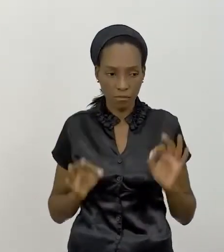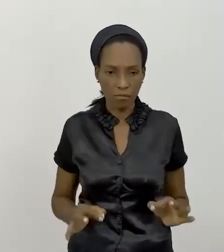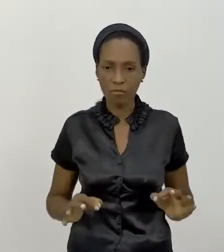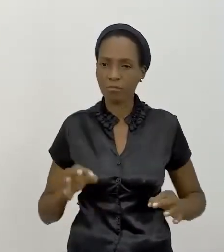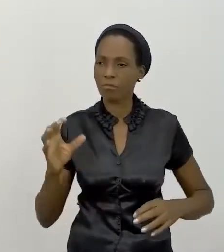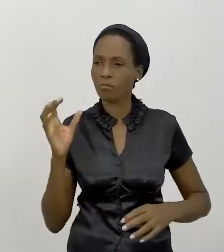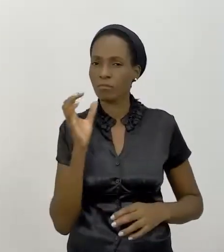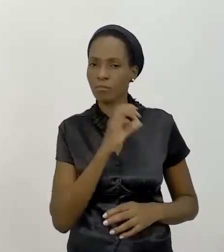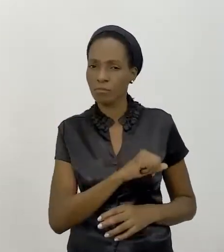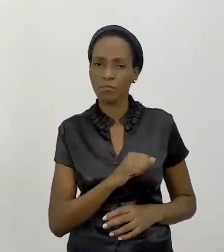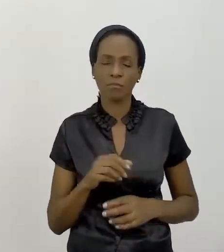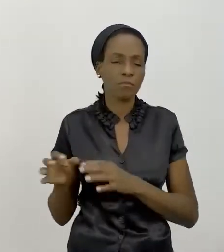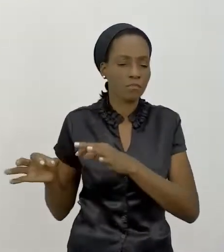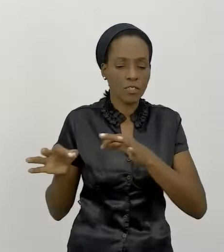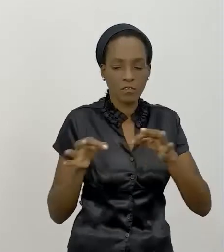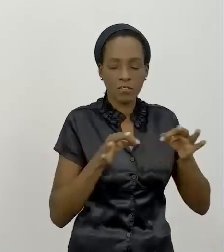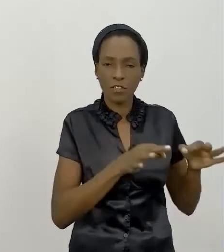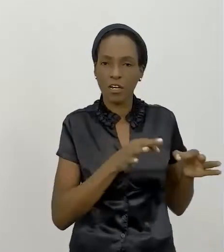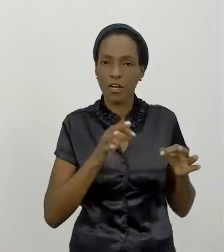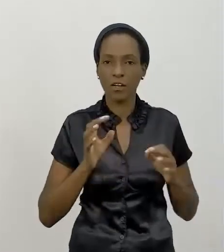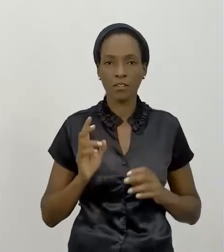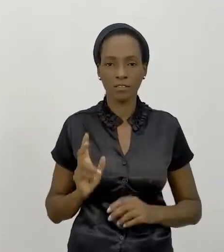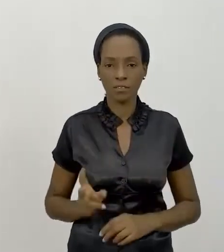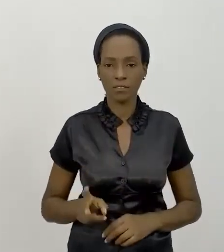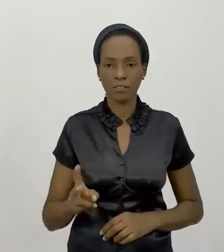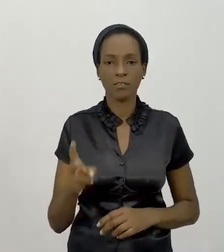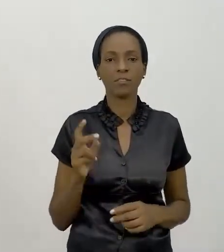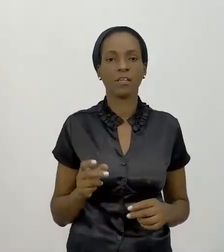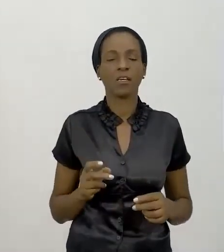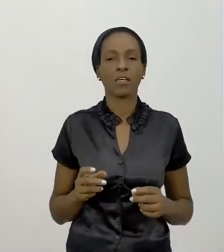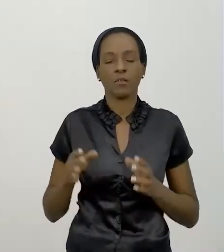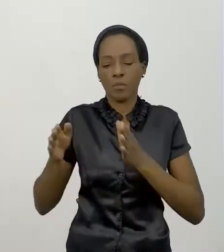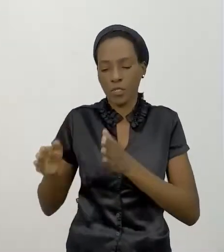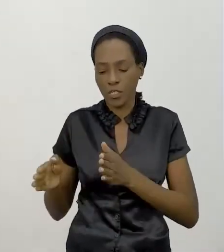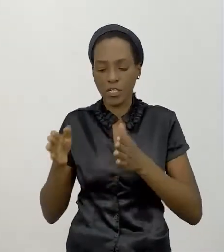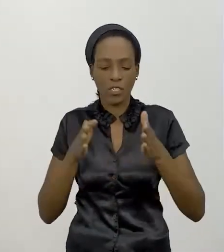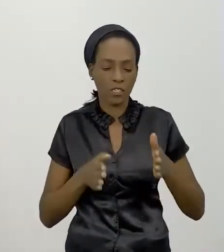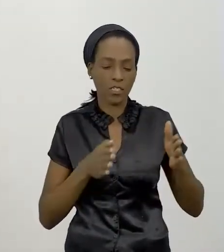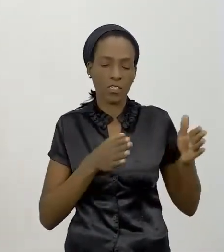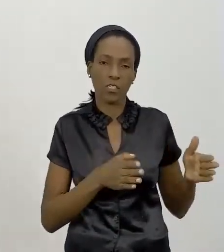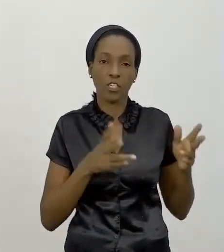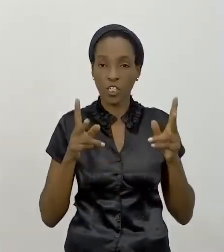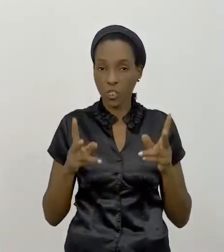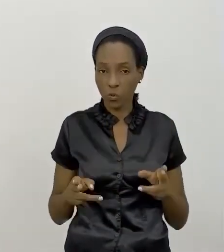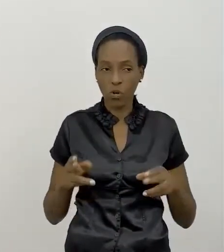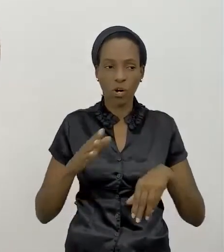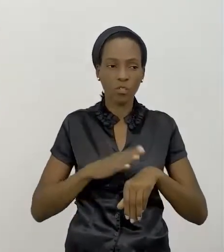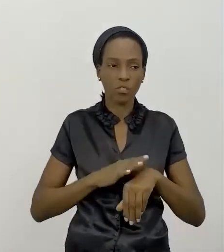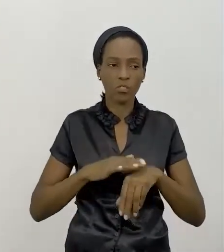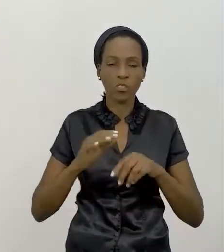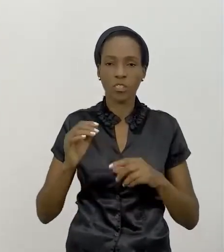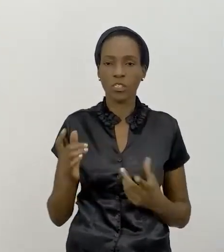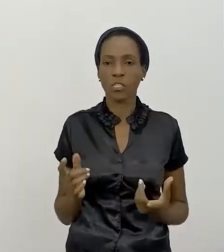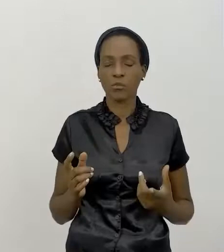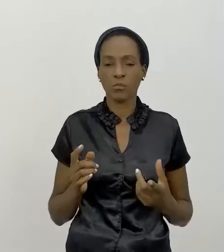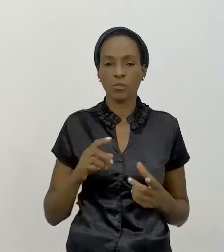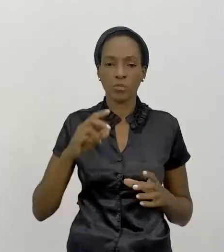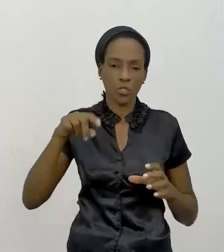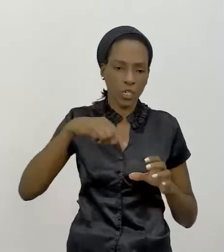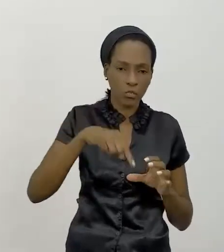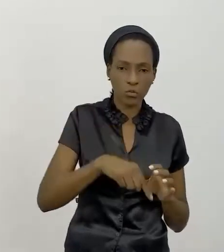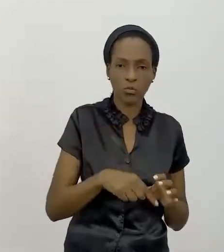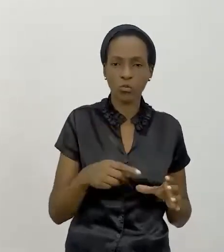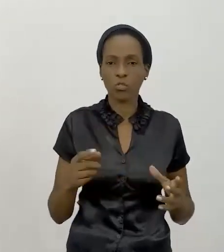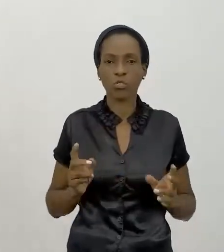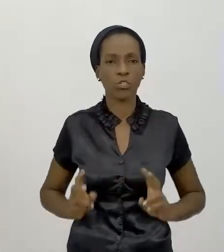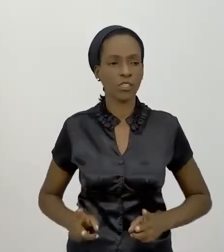velocidade é sempre constante, né? Então anda-se distâncias iguais, tempos iguais, né? Então lá no lucro, né? O lucro